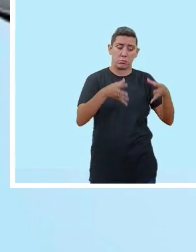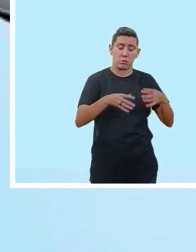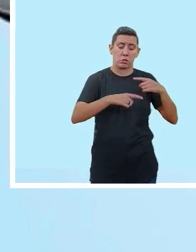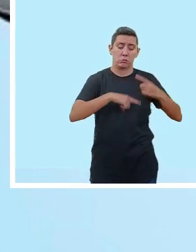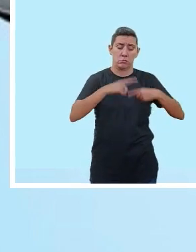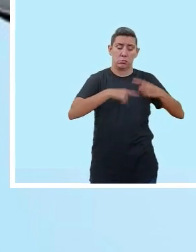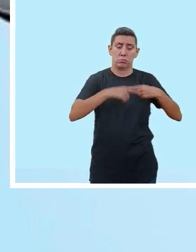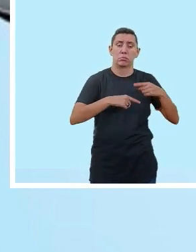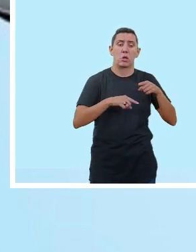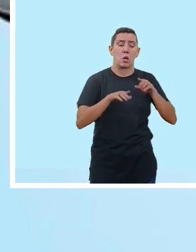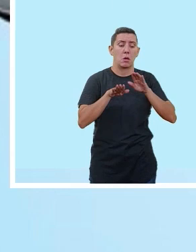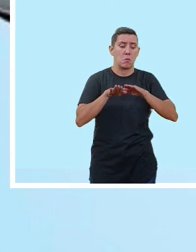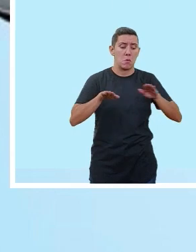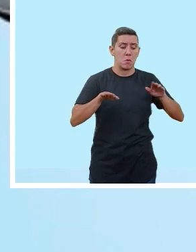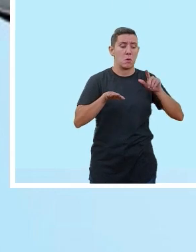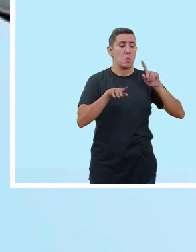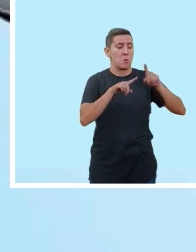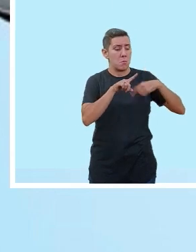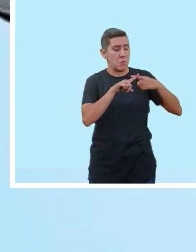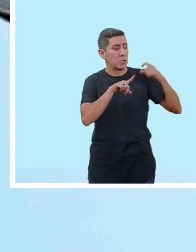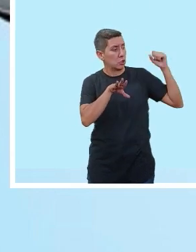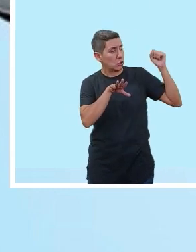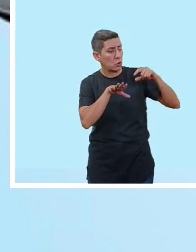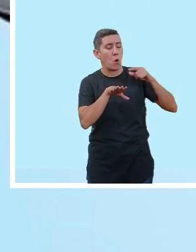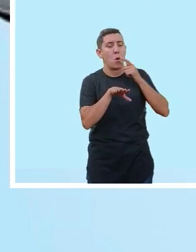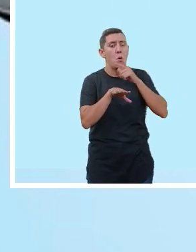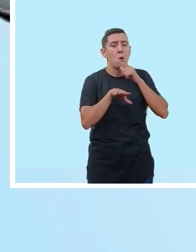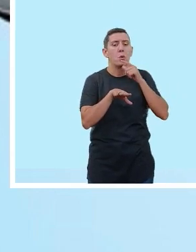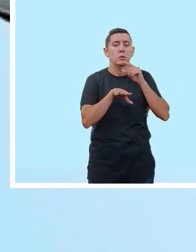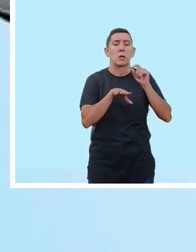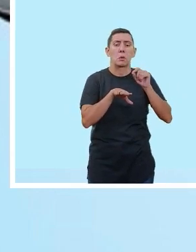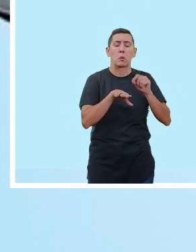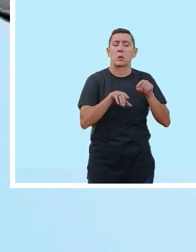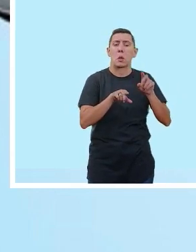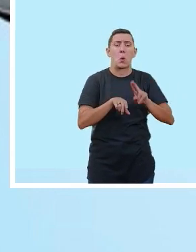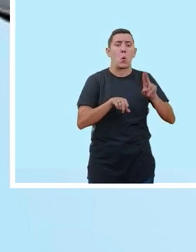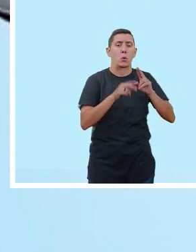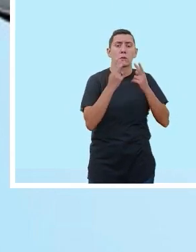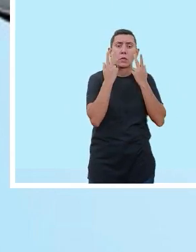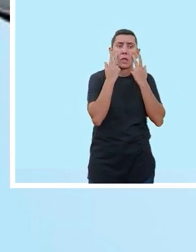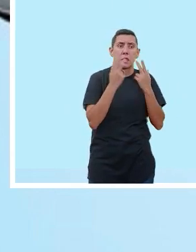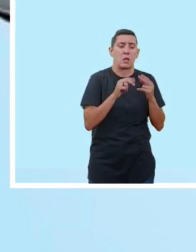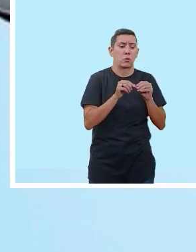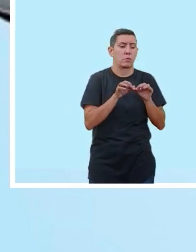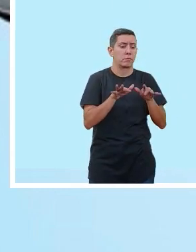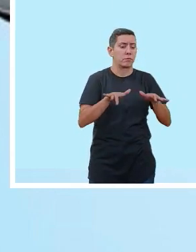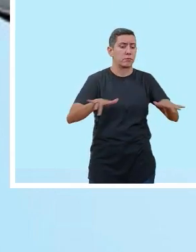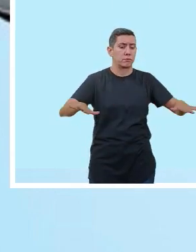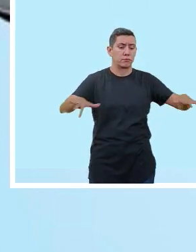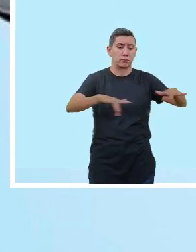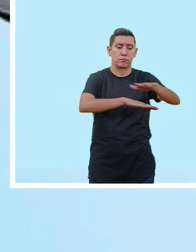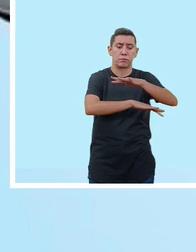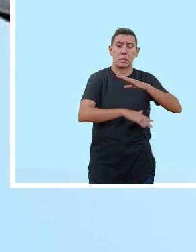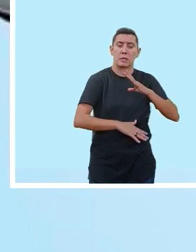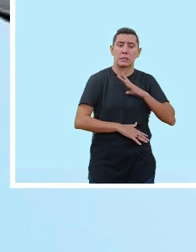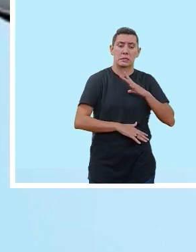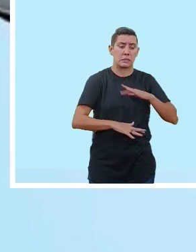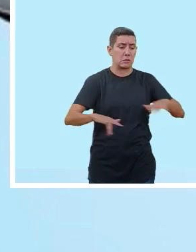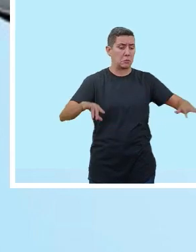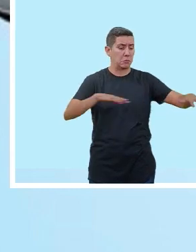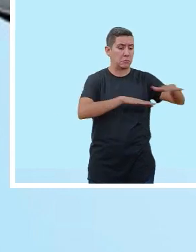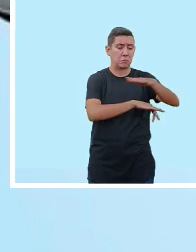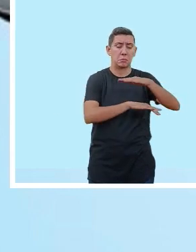reduzir significativamente a utilização, a queima de diesel, né, para a geração de energia elétrica,